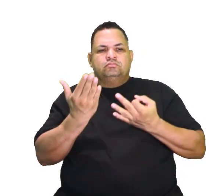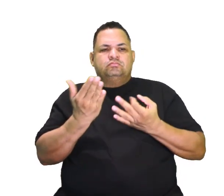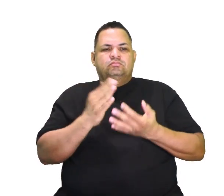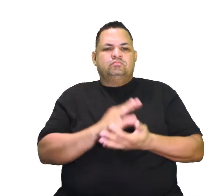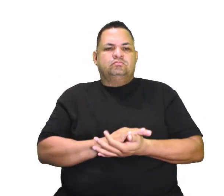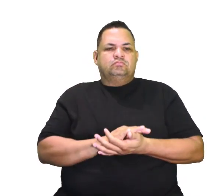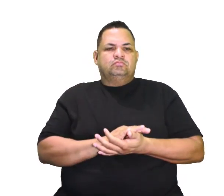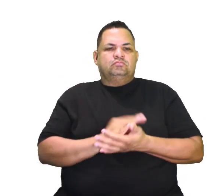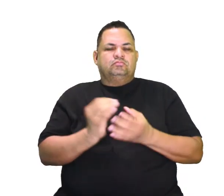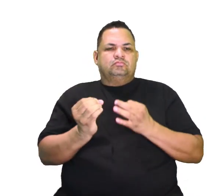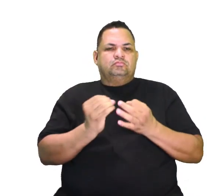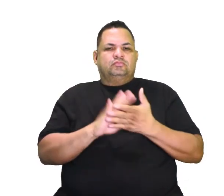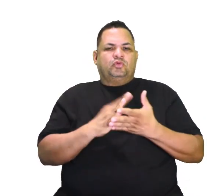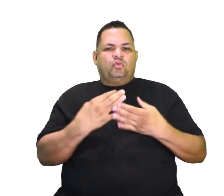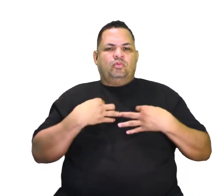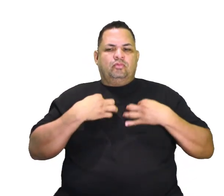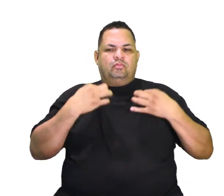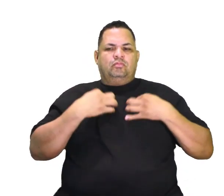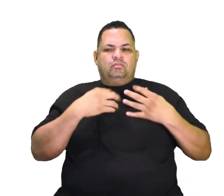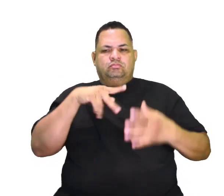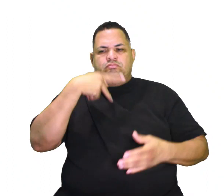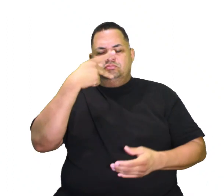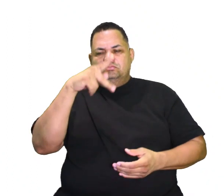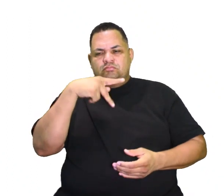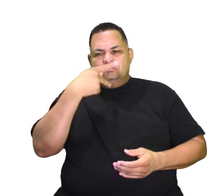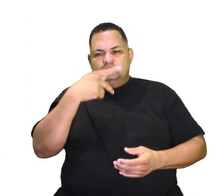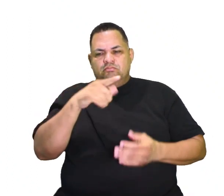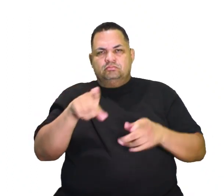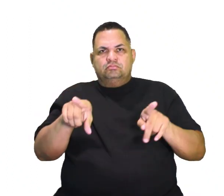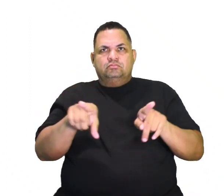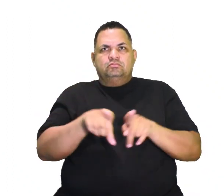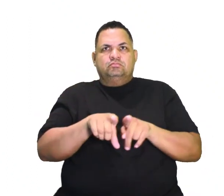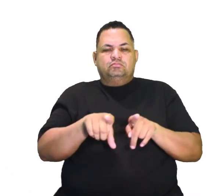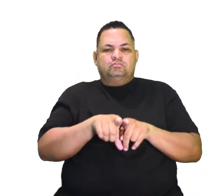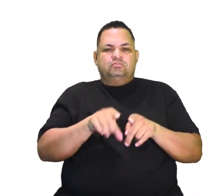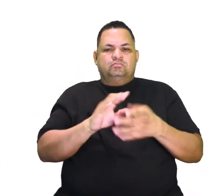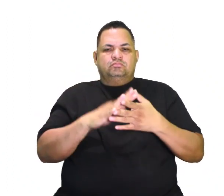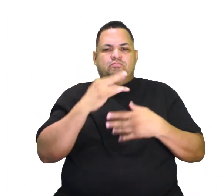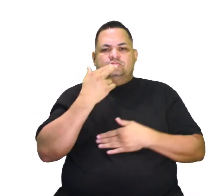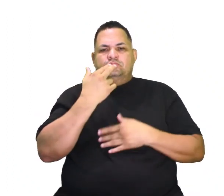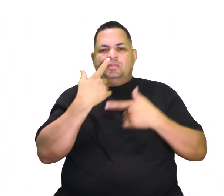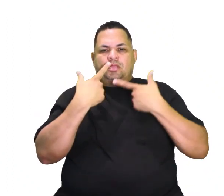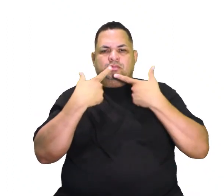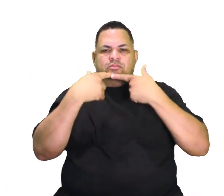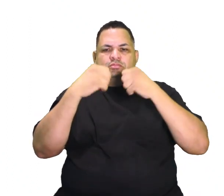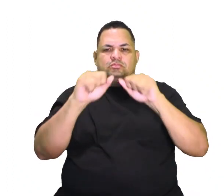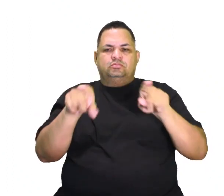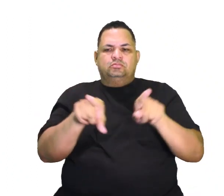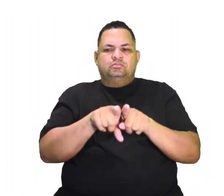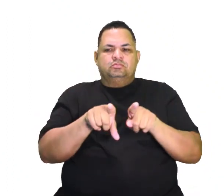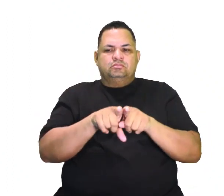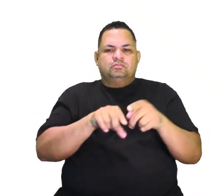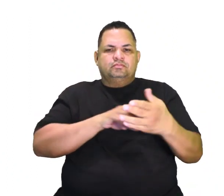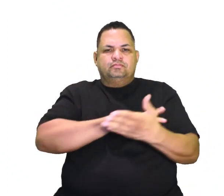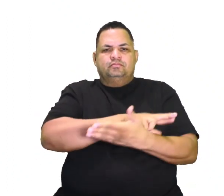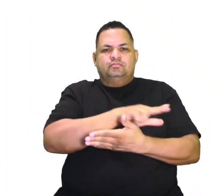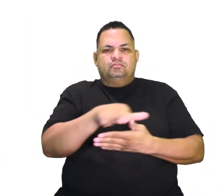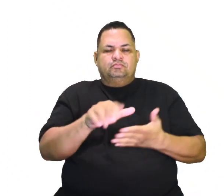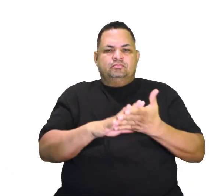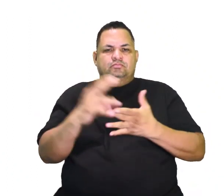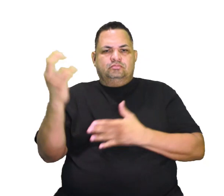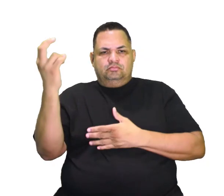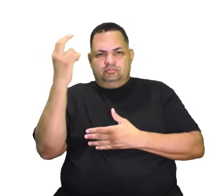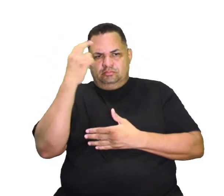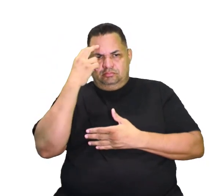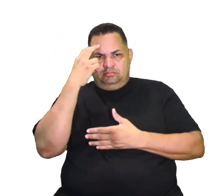alimentação, formas de vestir, de falar, né? Tem a ver com a linguagem. Então, diversidade